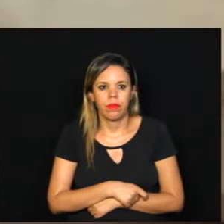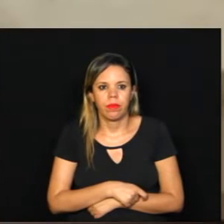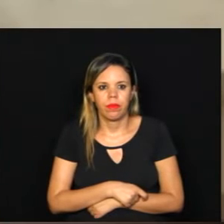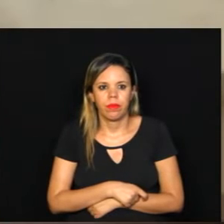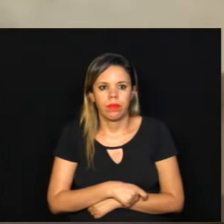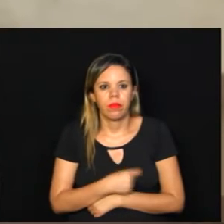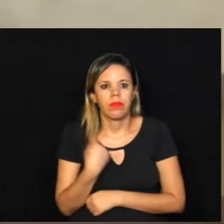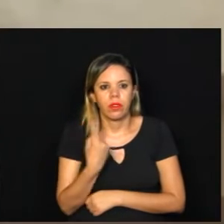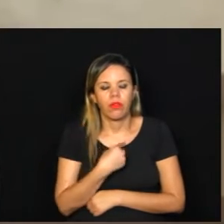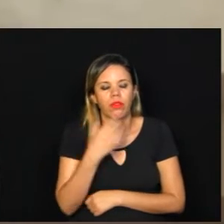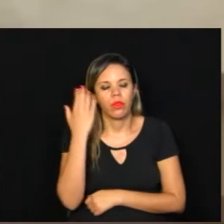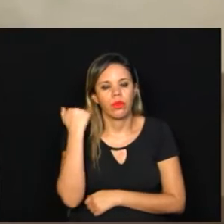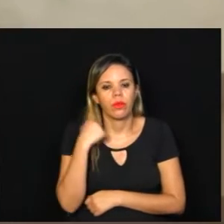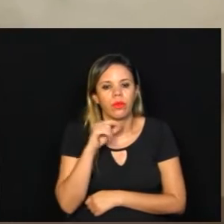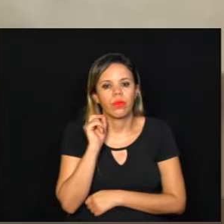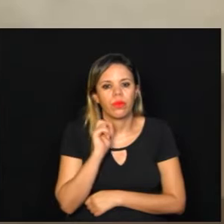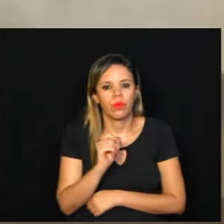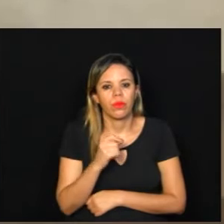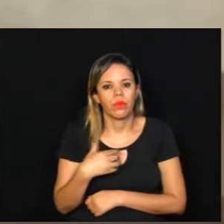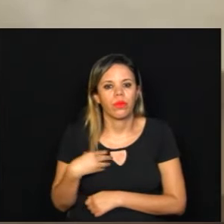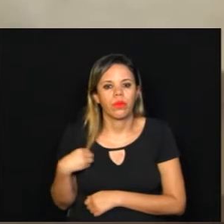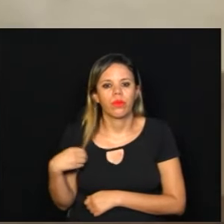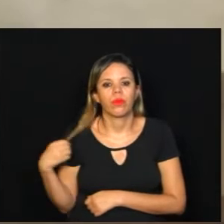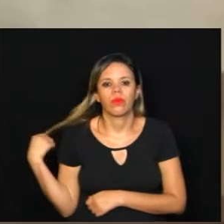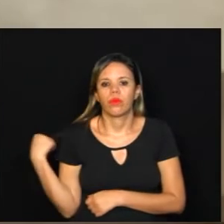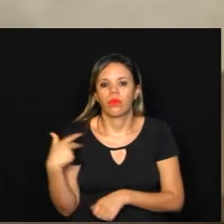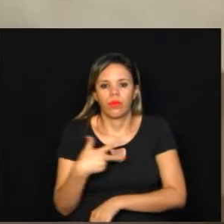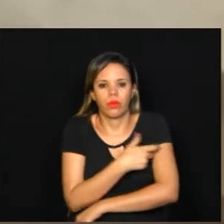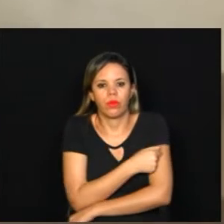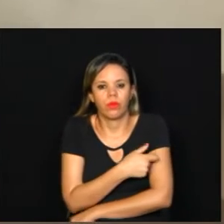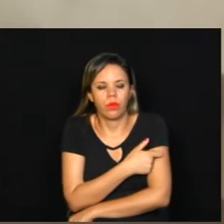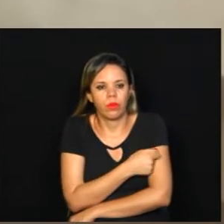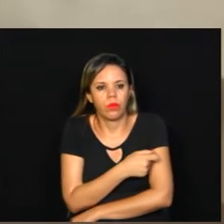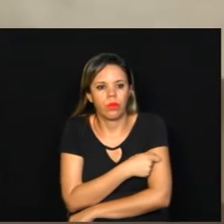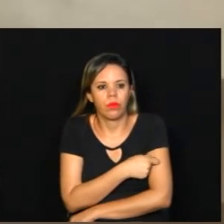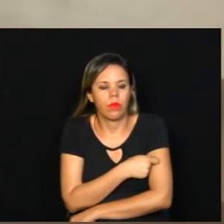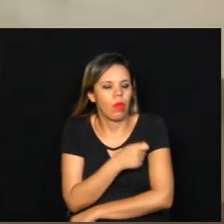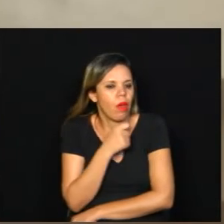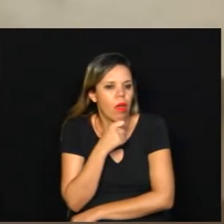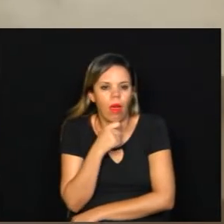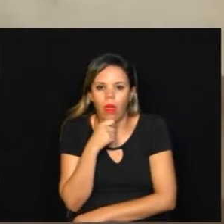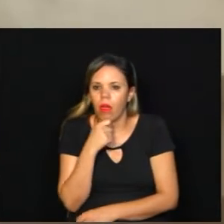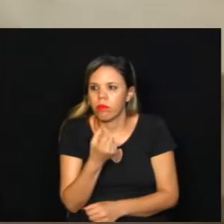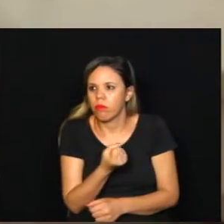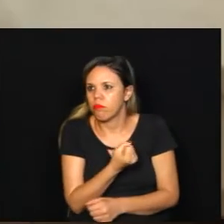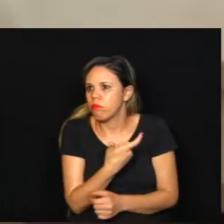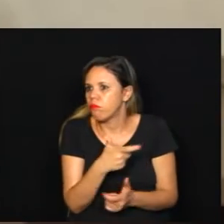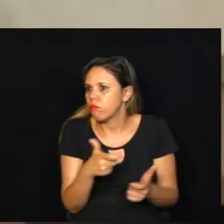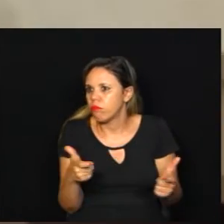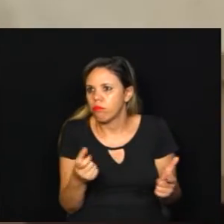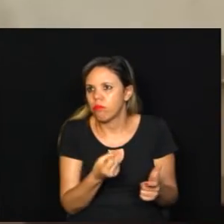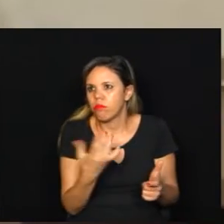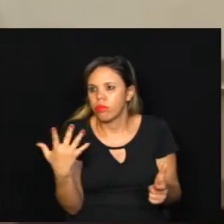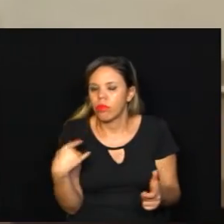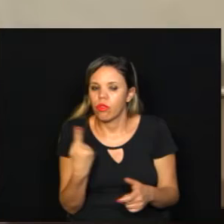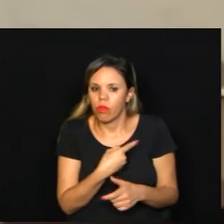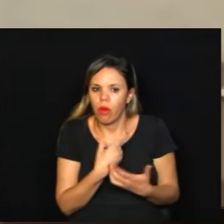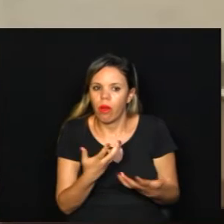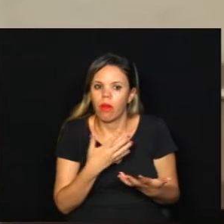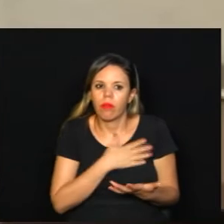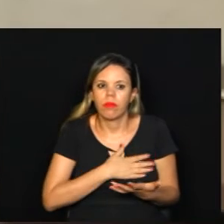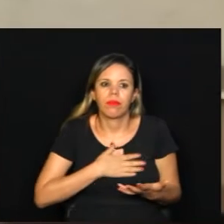Nós sabemos aí que a vacinação ela não está no ritmo que todos nós